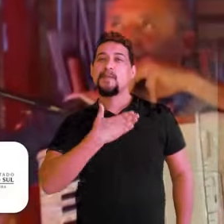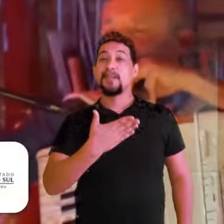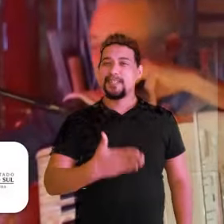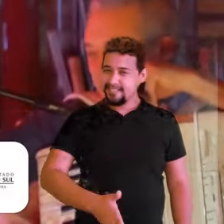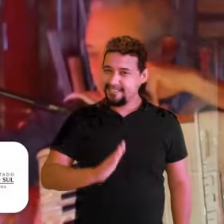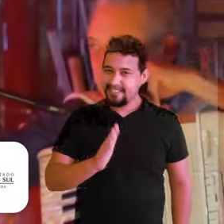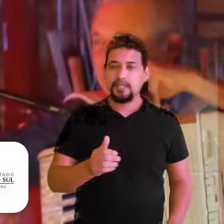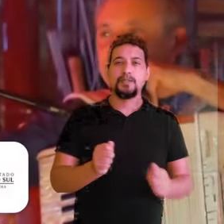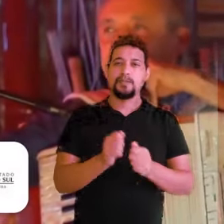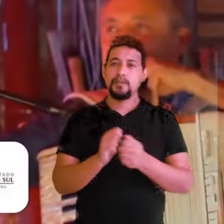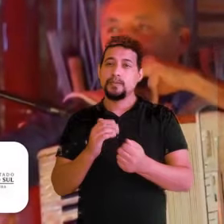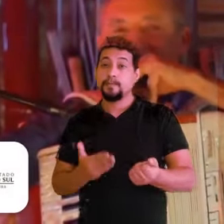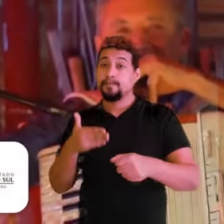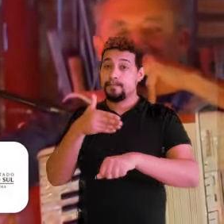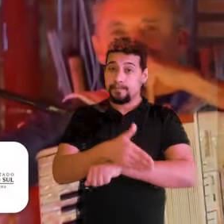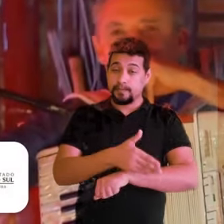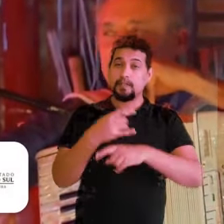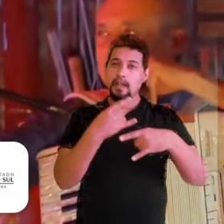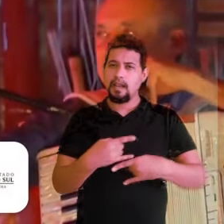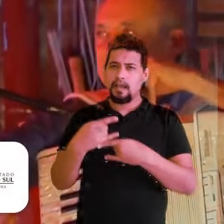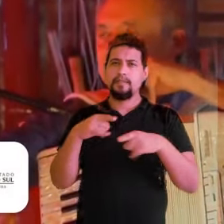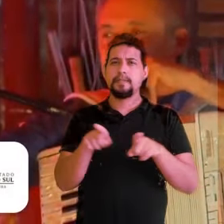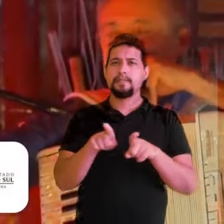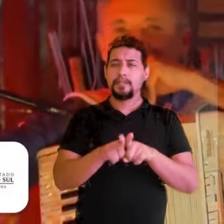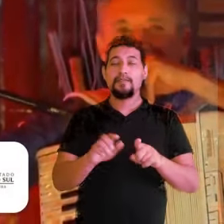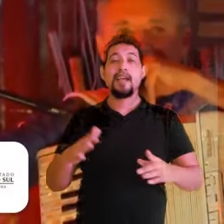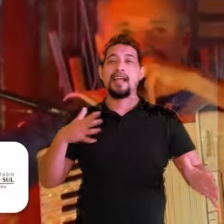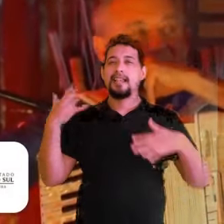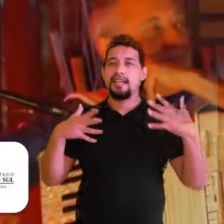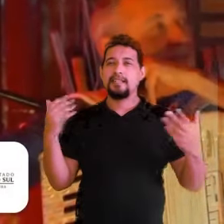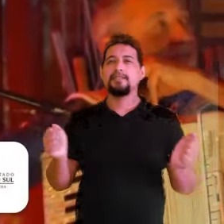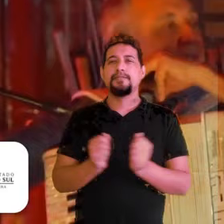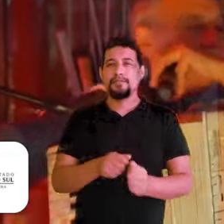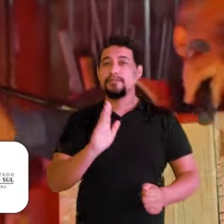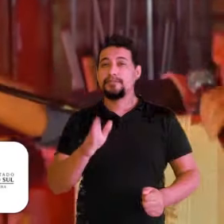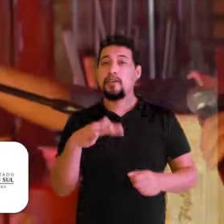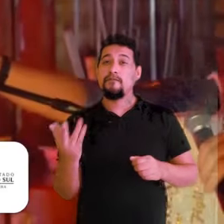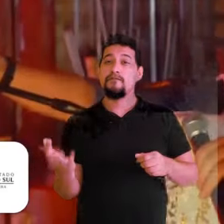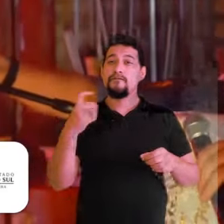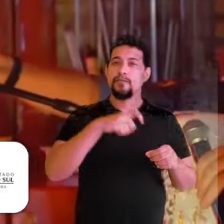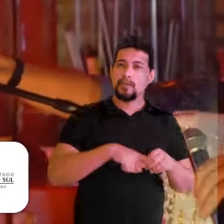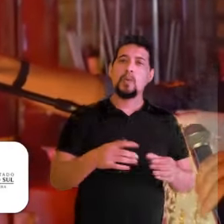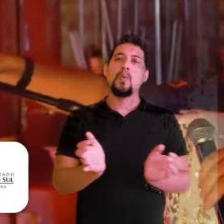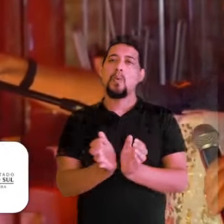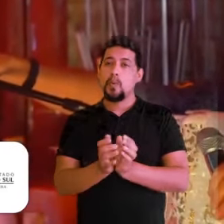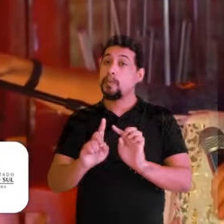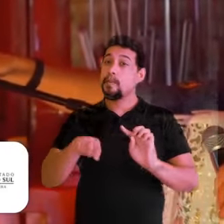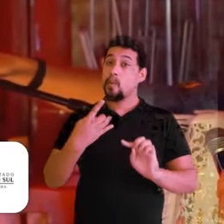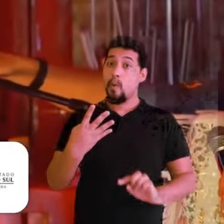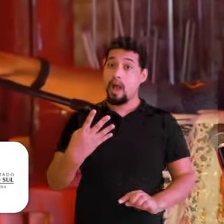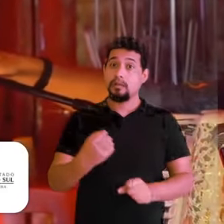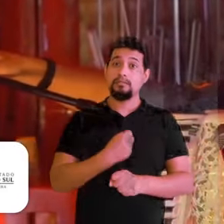surpresa aqui, entrando ao vivo nessa live. Quero dizer que é uma satisfação, uma alegria muito grande estar retornando ao